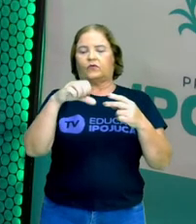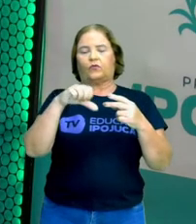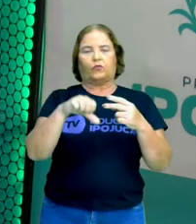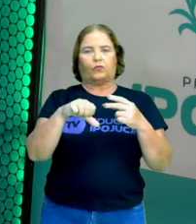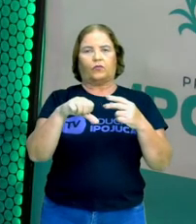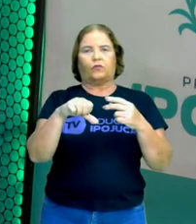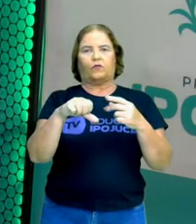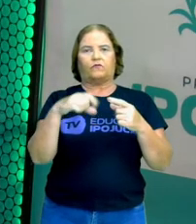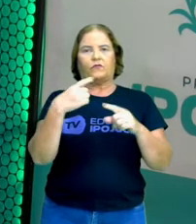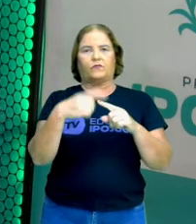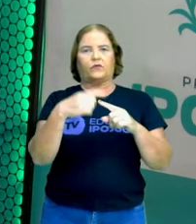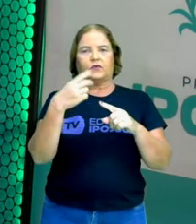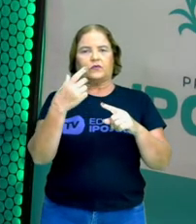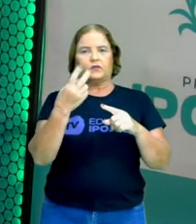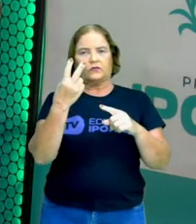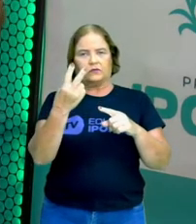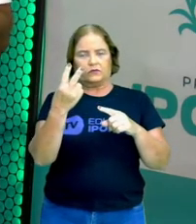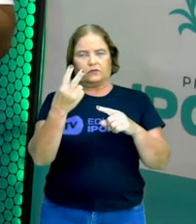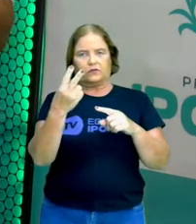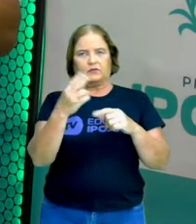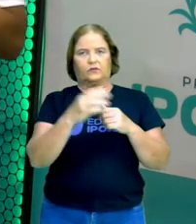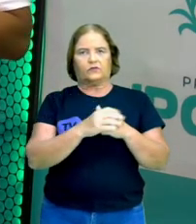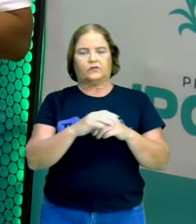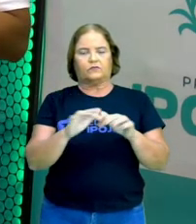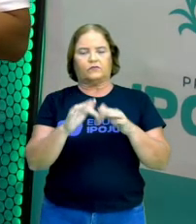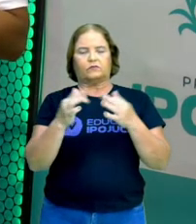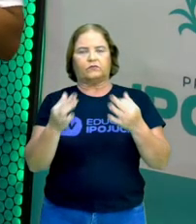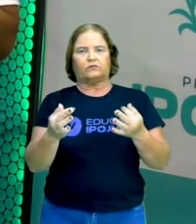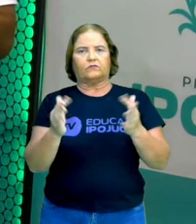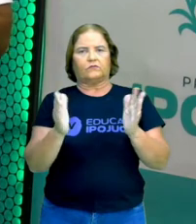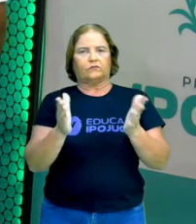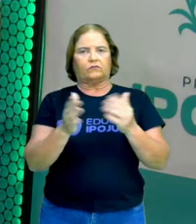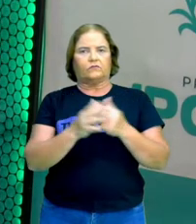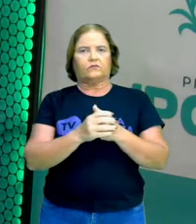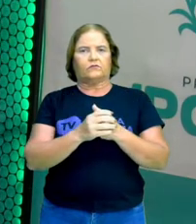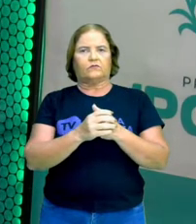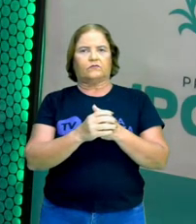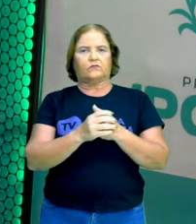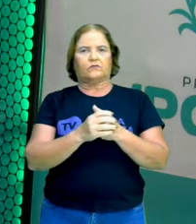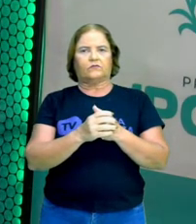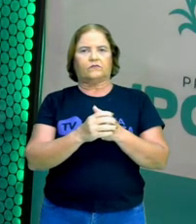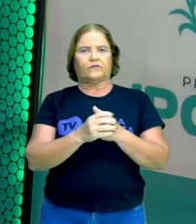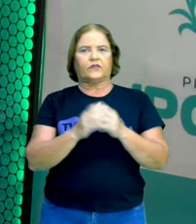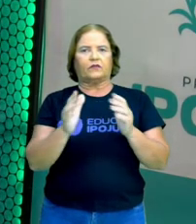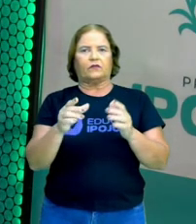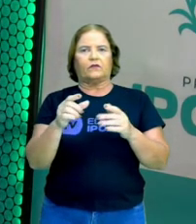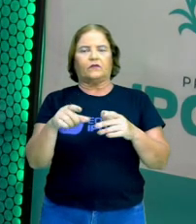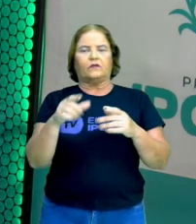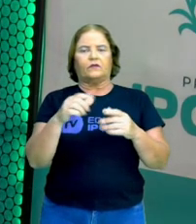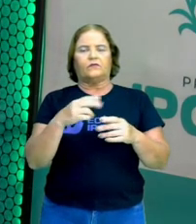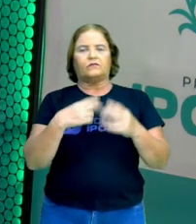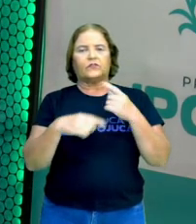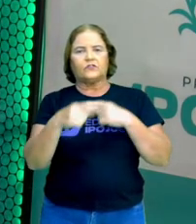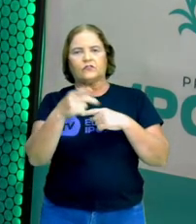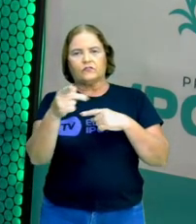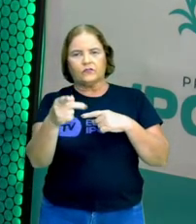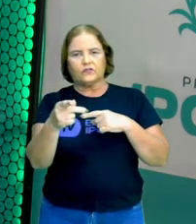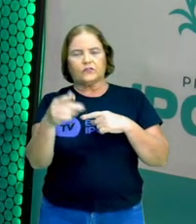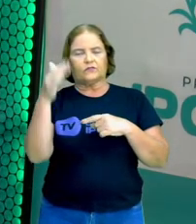período tiveram dois algarismos. Bem simples agora, ok? Espero que vocês